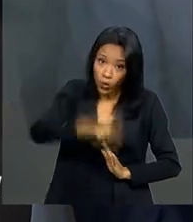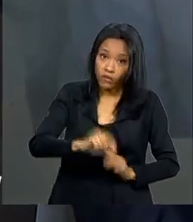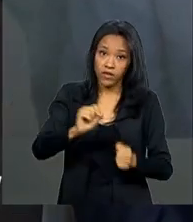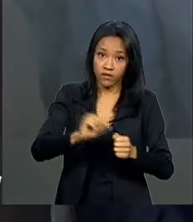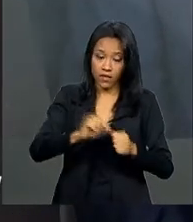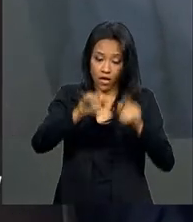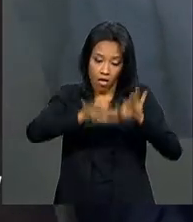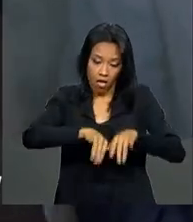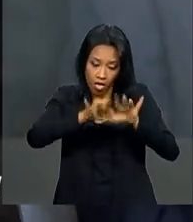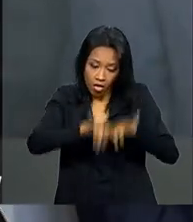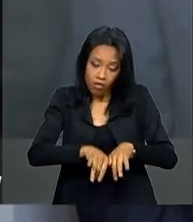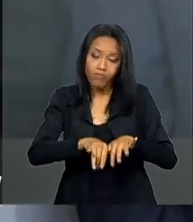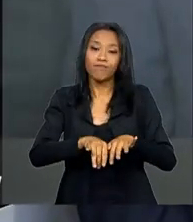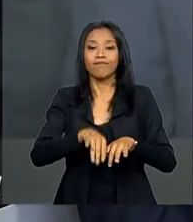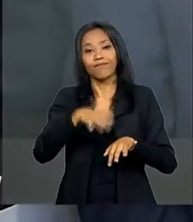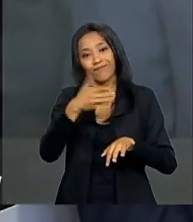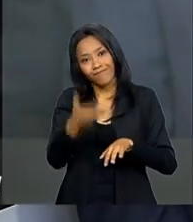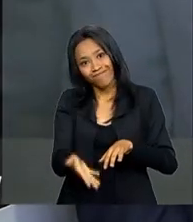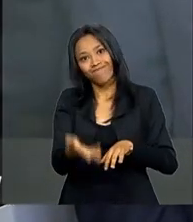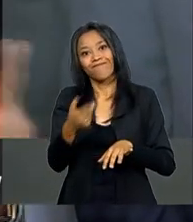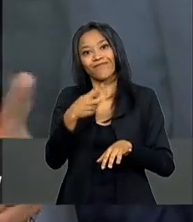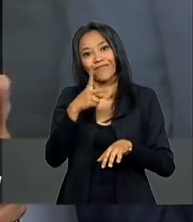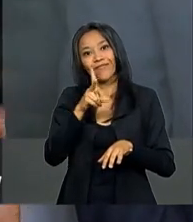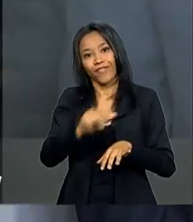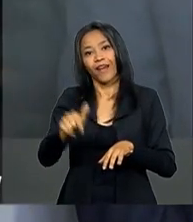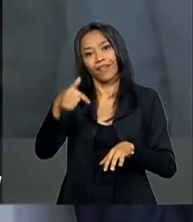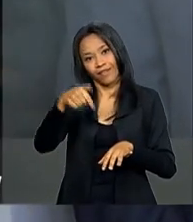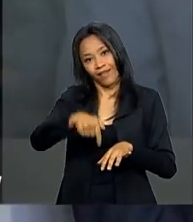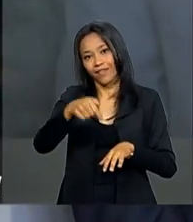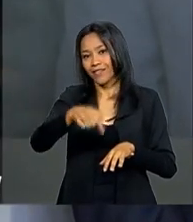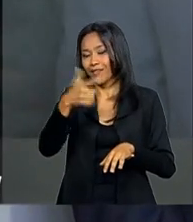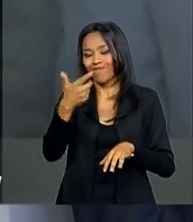o precedente revelaria que também ela